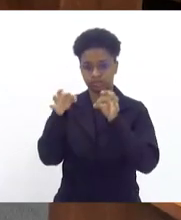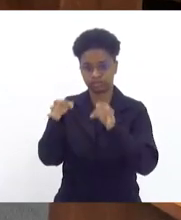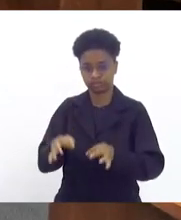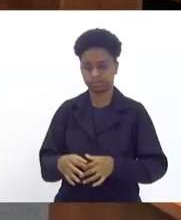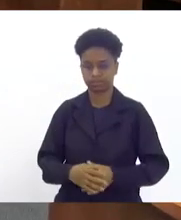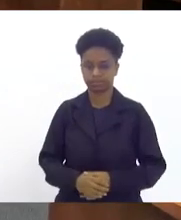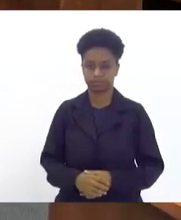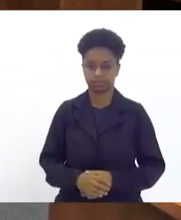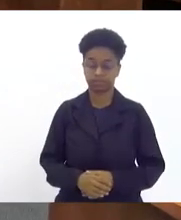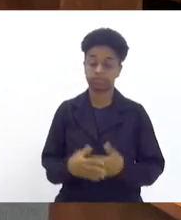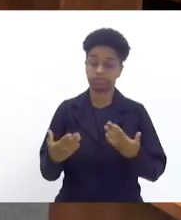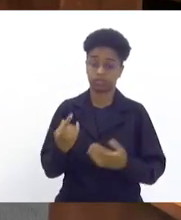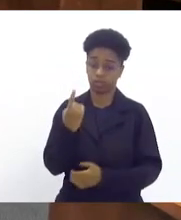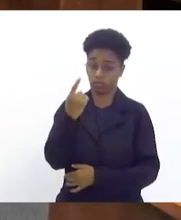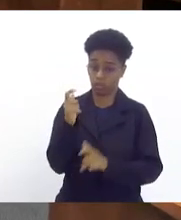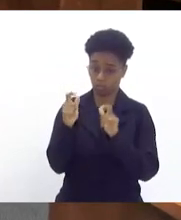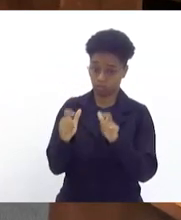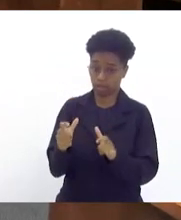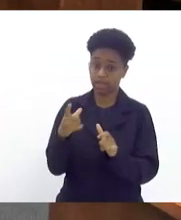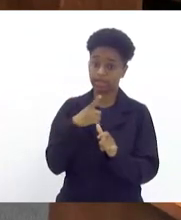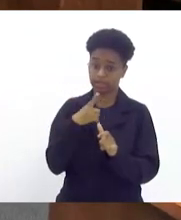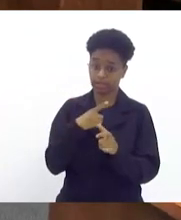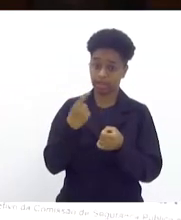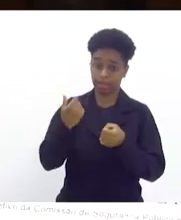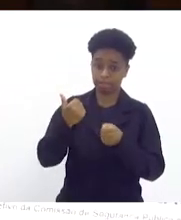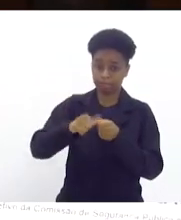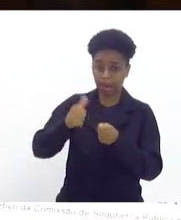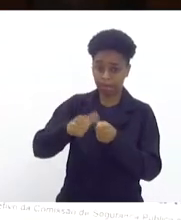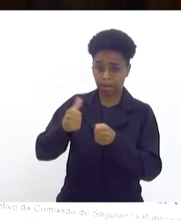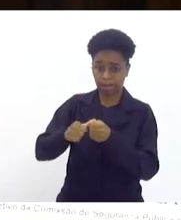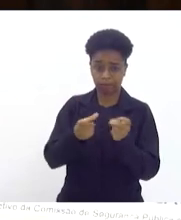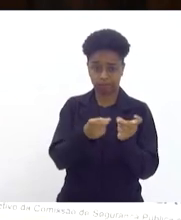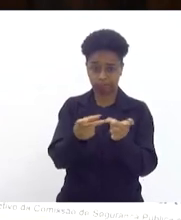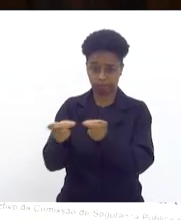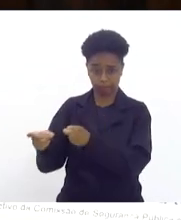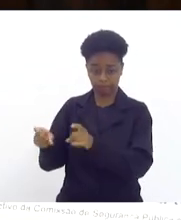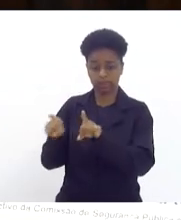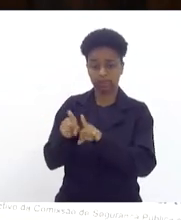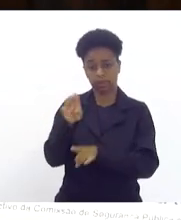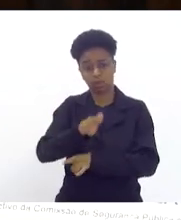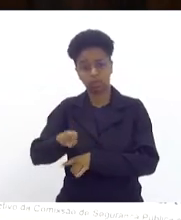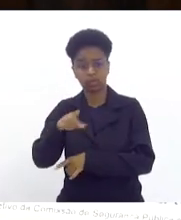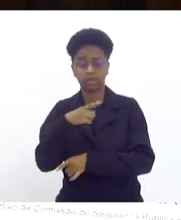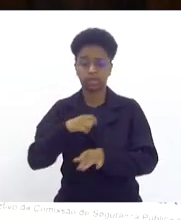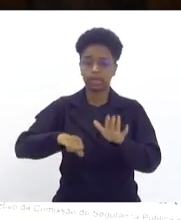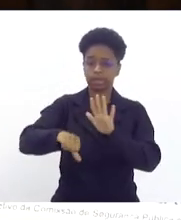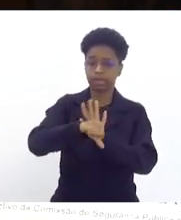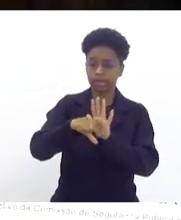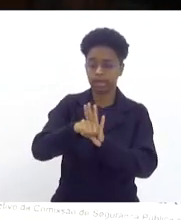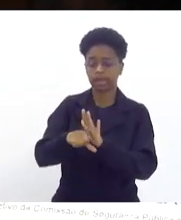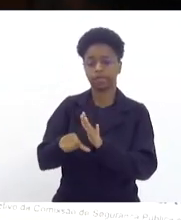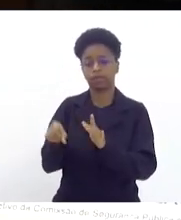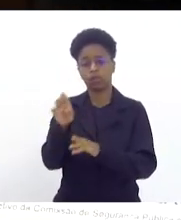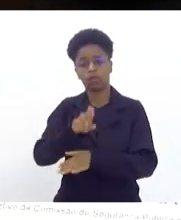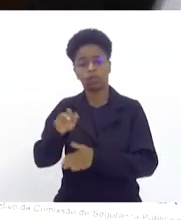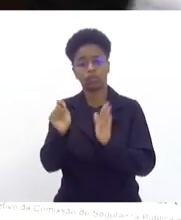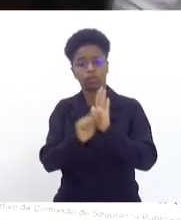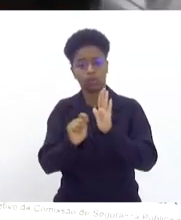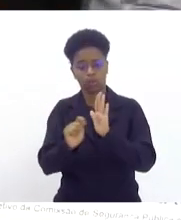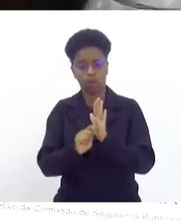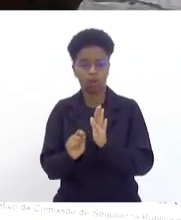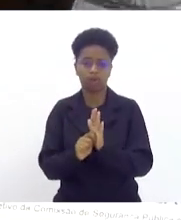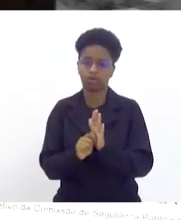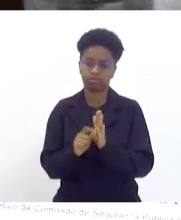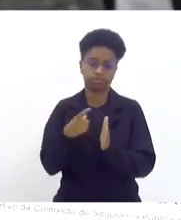um desses terrenos havia uma Cracolândia sendo instalada ali dentro cometimento de crime uso de droga